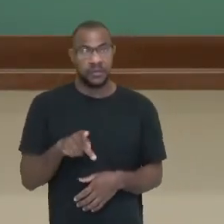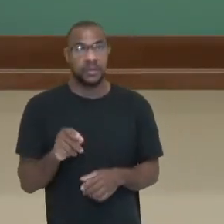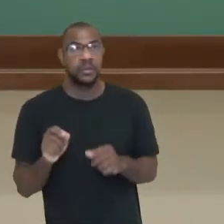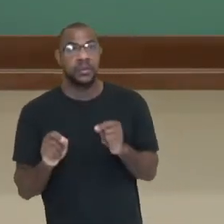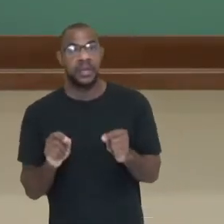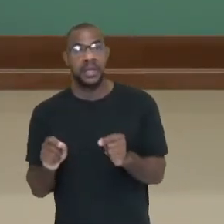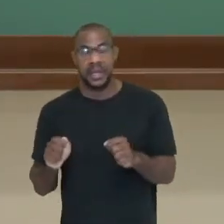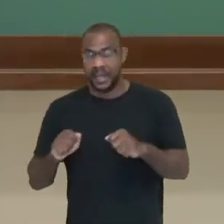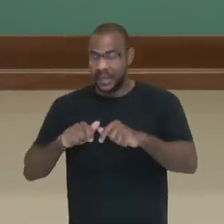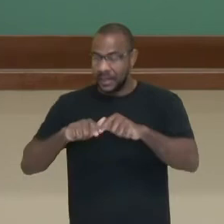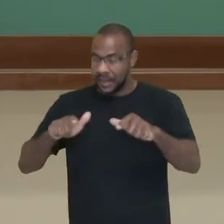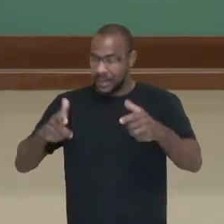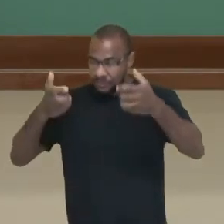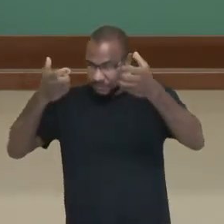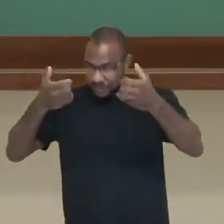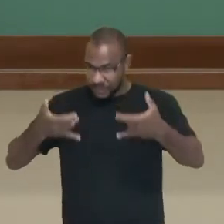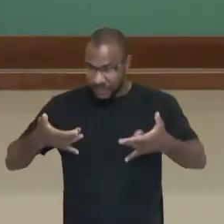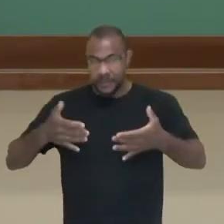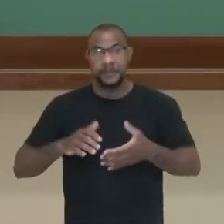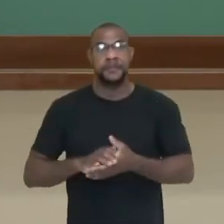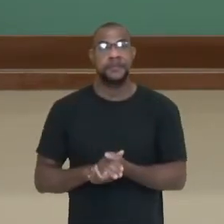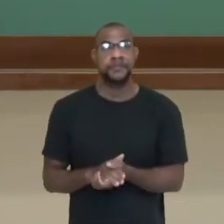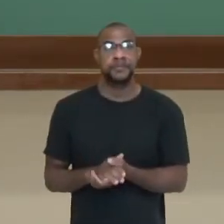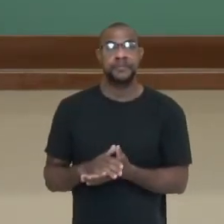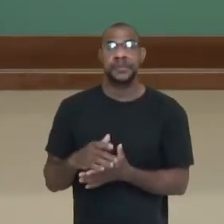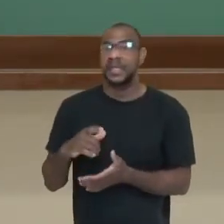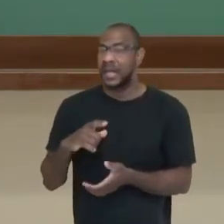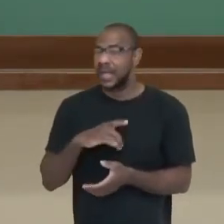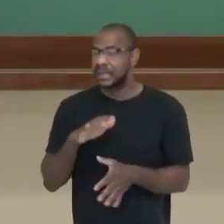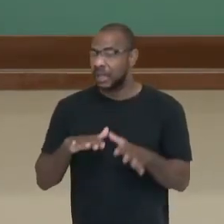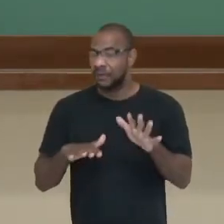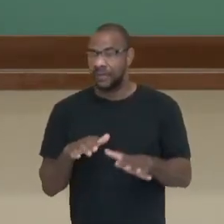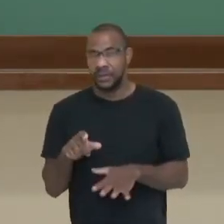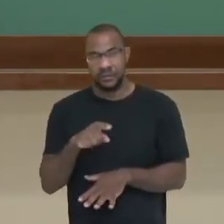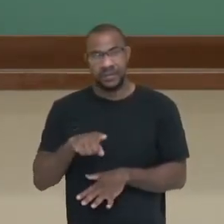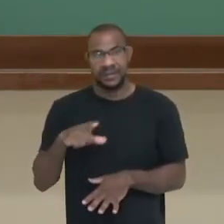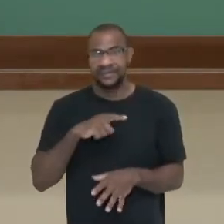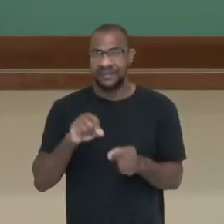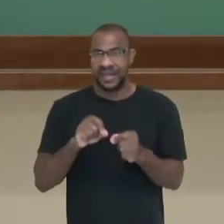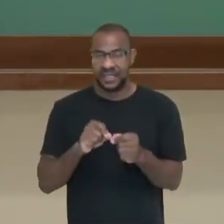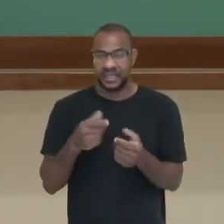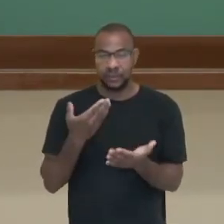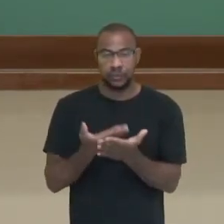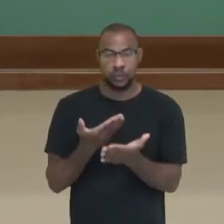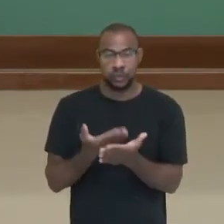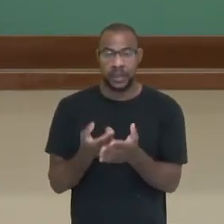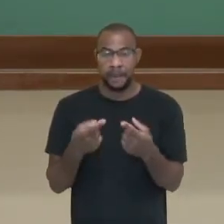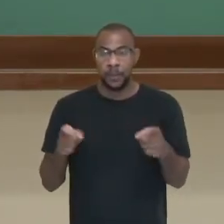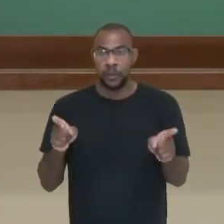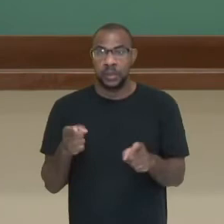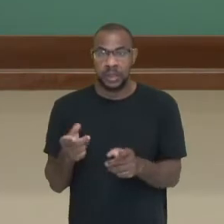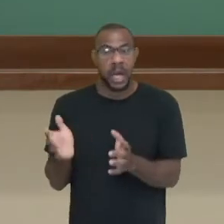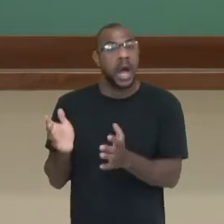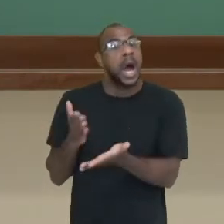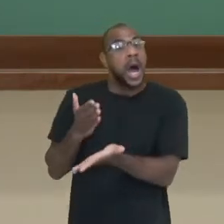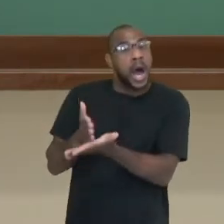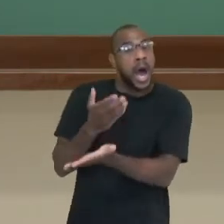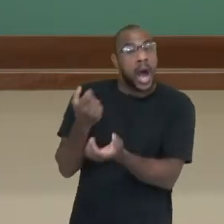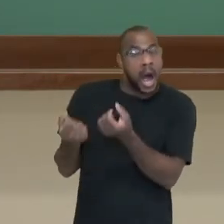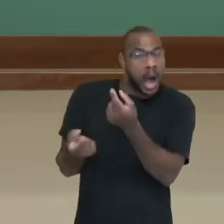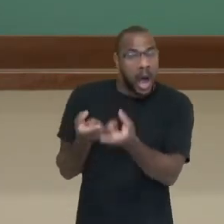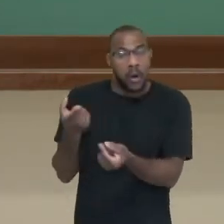limpar para você. Talvez tenha alguém que faz aula de música, Pessoal, os conceitos lá da música